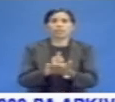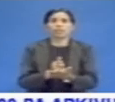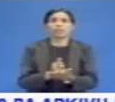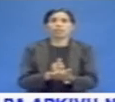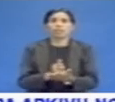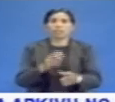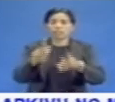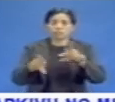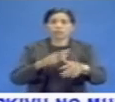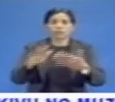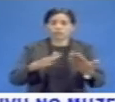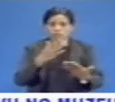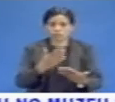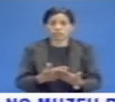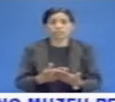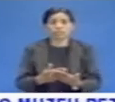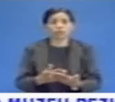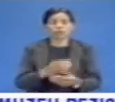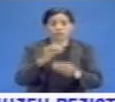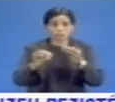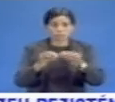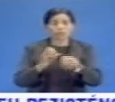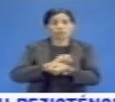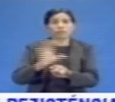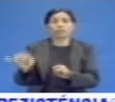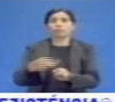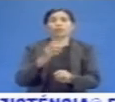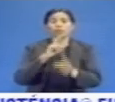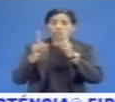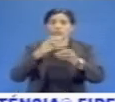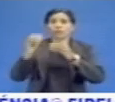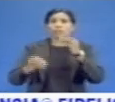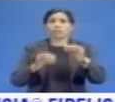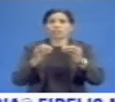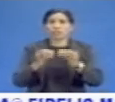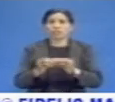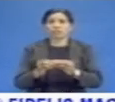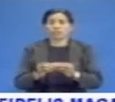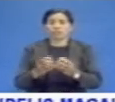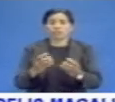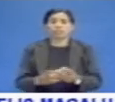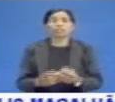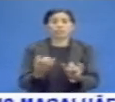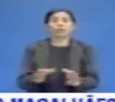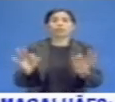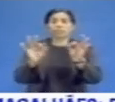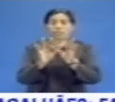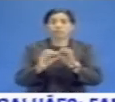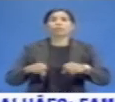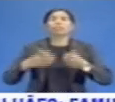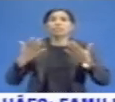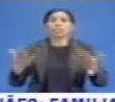durante a situação Covid-19. A Mimoscula Conabá, assunto importante, balão o insato combate à